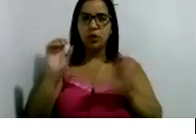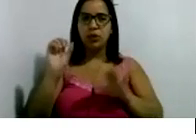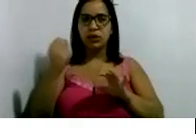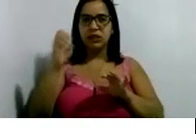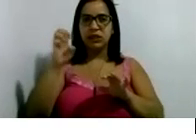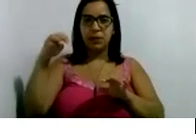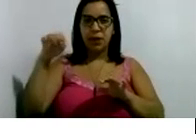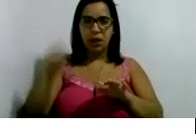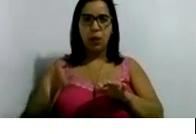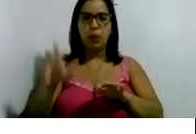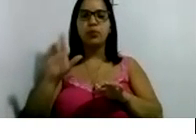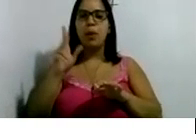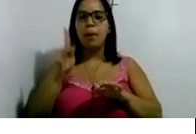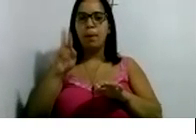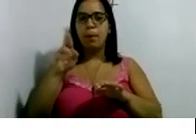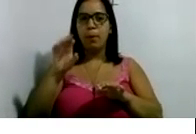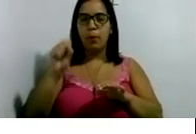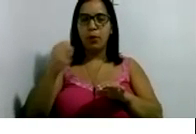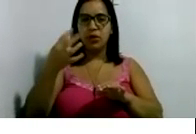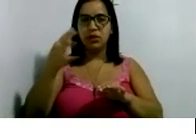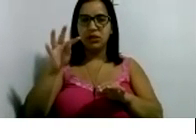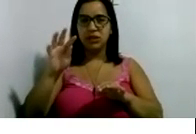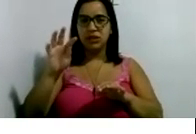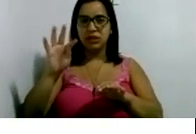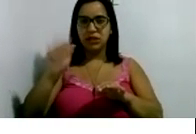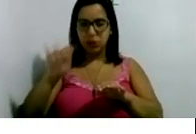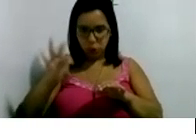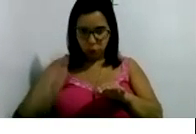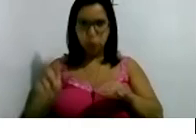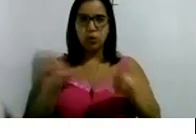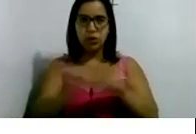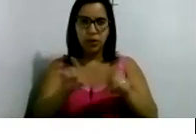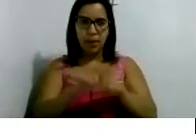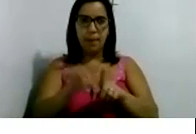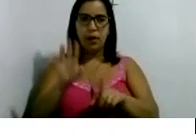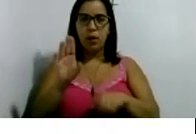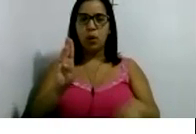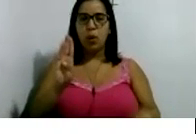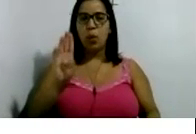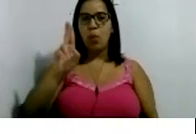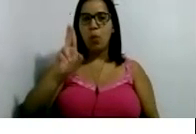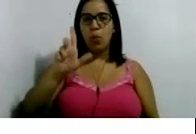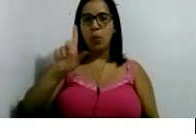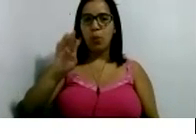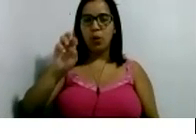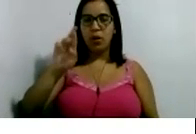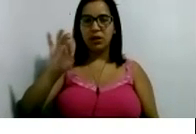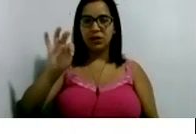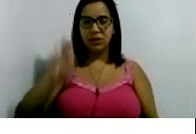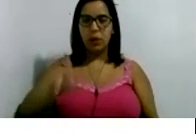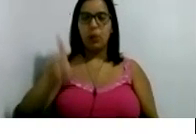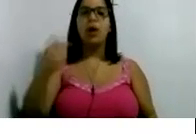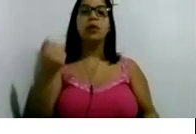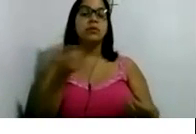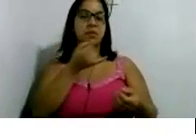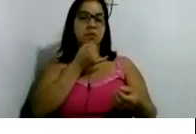20% a 30% prostático e 5% da bulbo-uretral. E a gente presta muita atenção nesse fluido seminal, né? Cerca